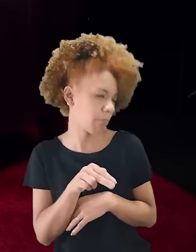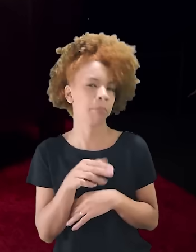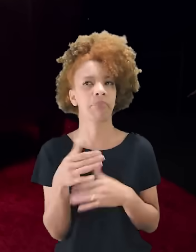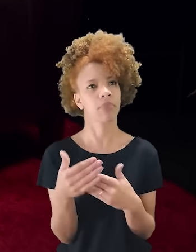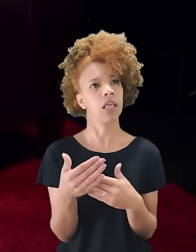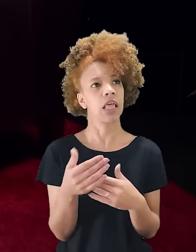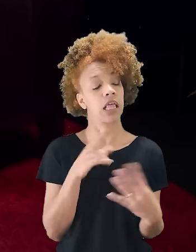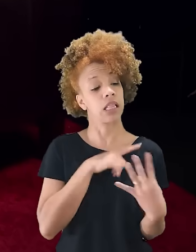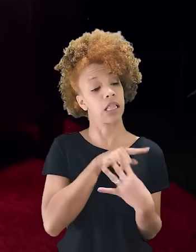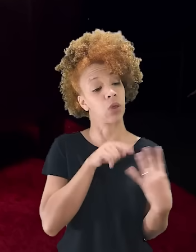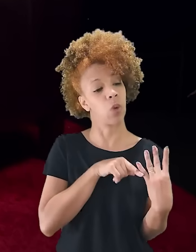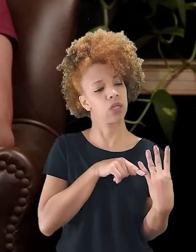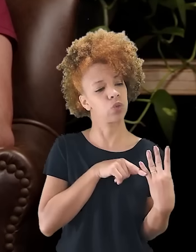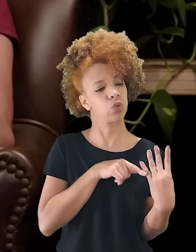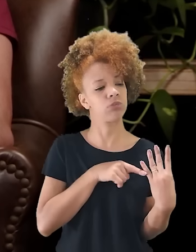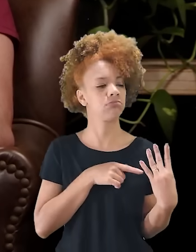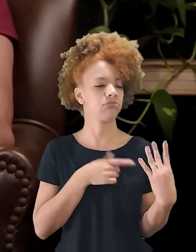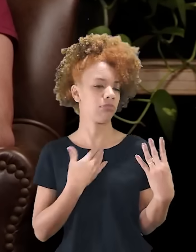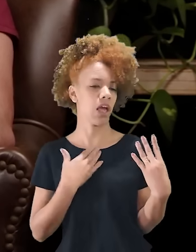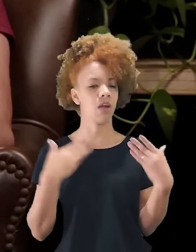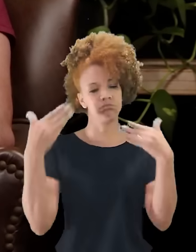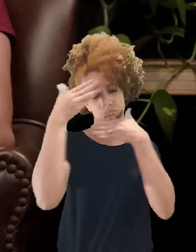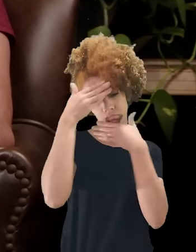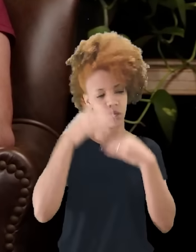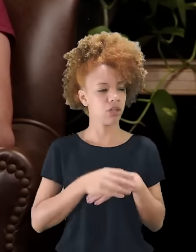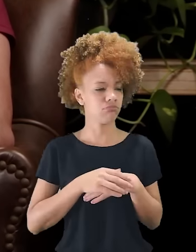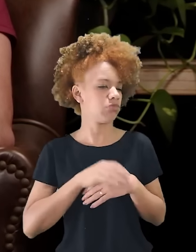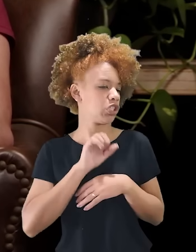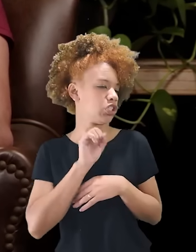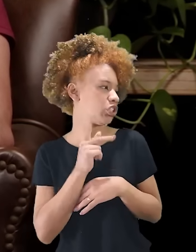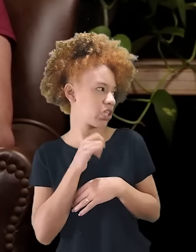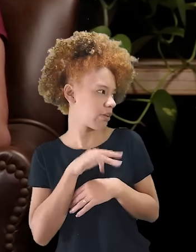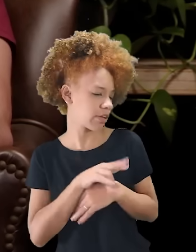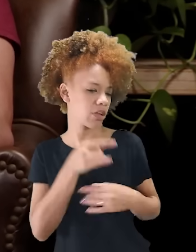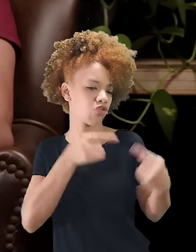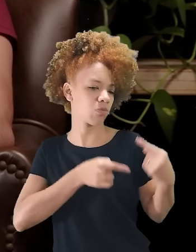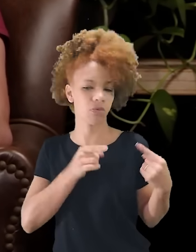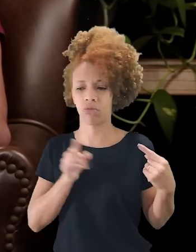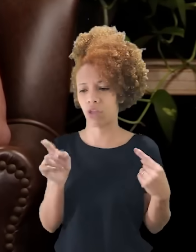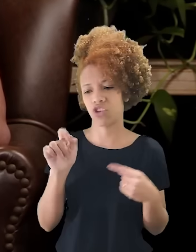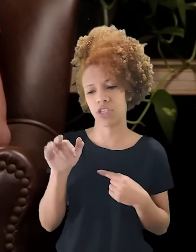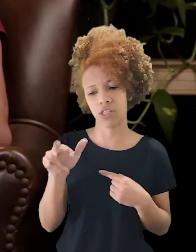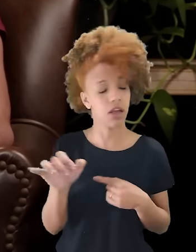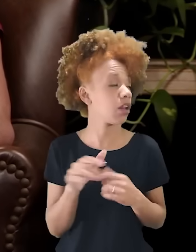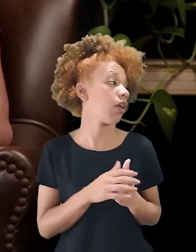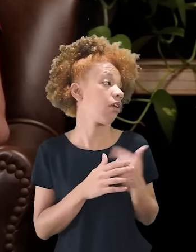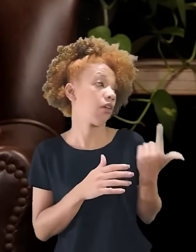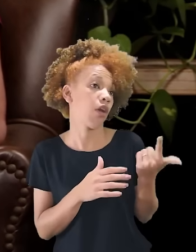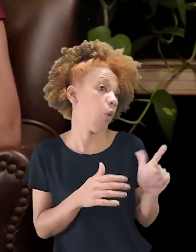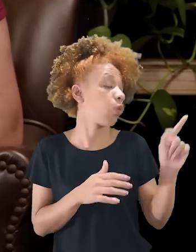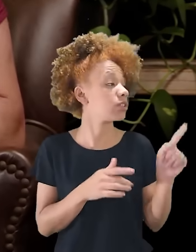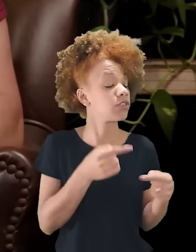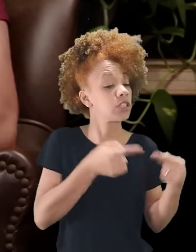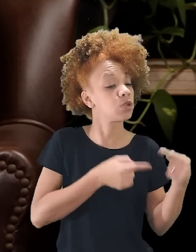Secret sim e aí tem quatro shakes no mundo disputando essa Gisele Bin da mesma forma que você disputa com outras